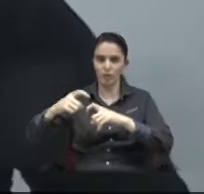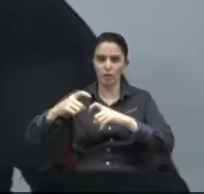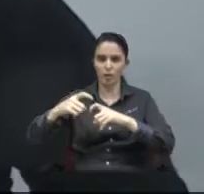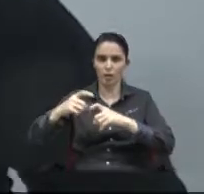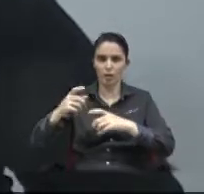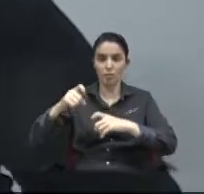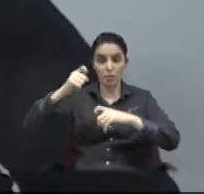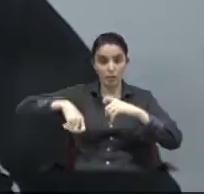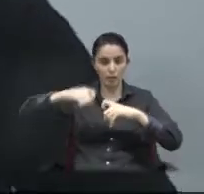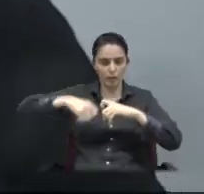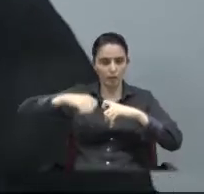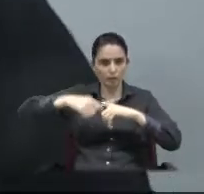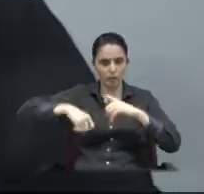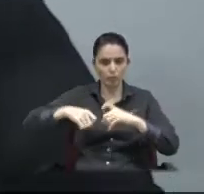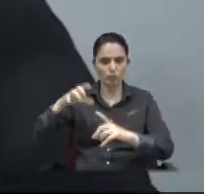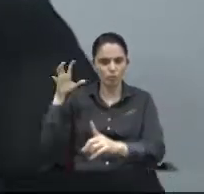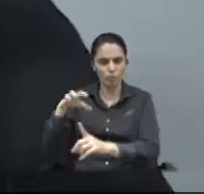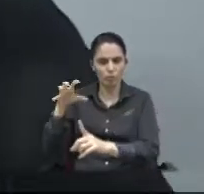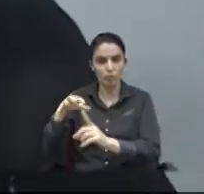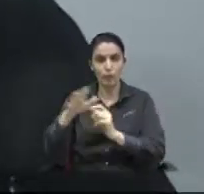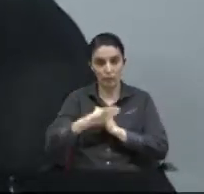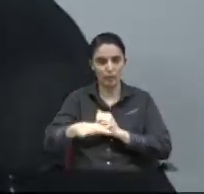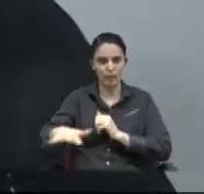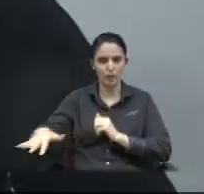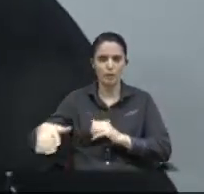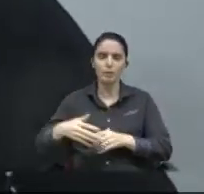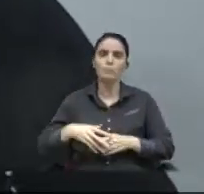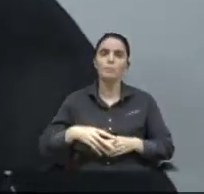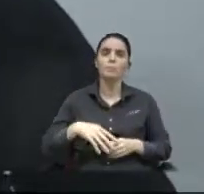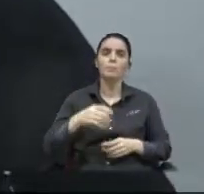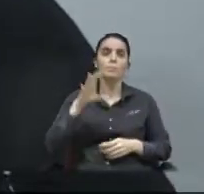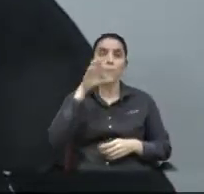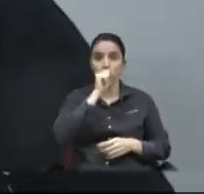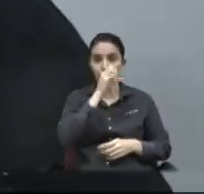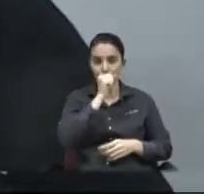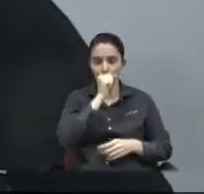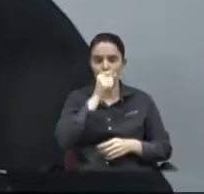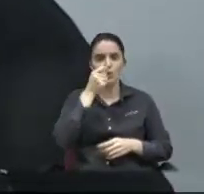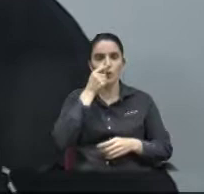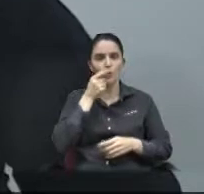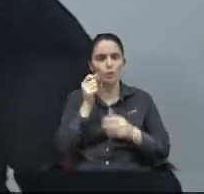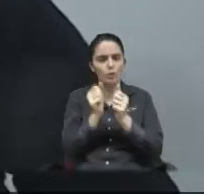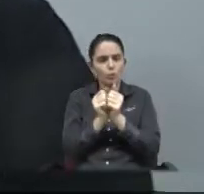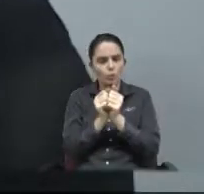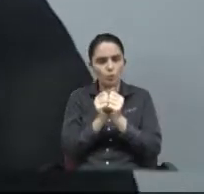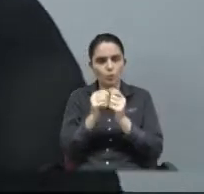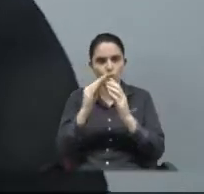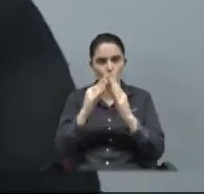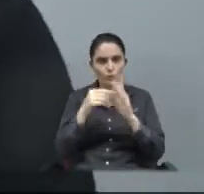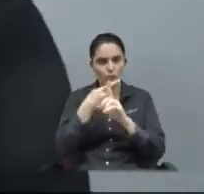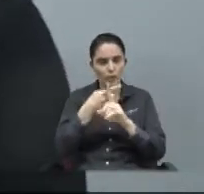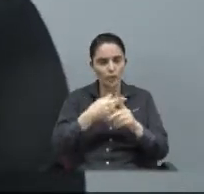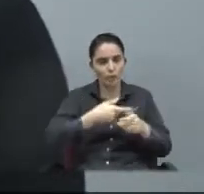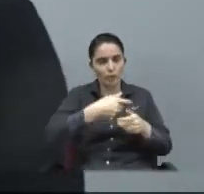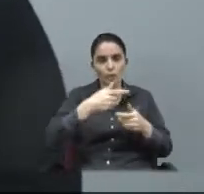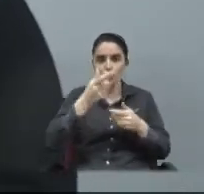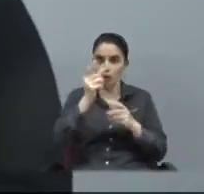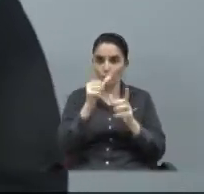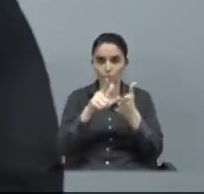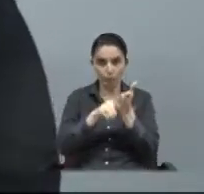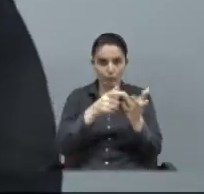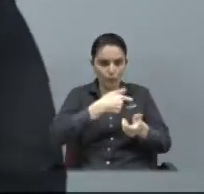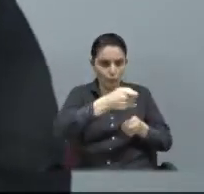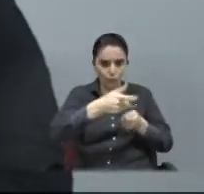sábado, e nós distribuímos diversos panfletos no sentido de conscientizar as pessoas acerca desse